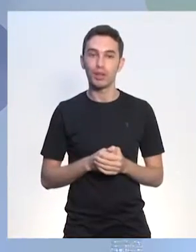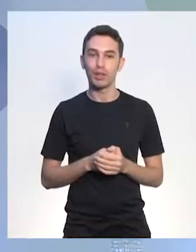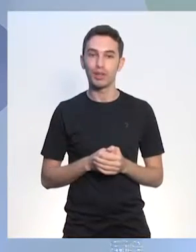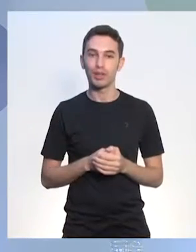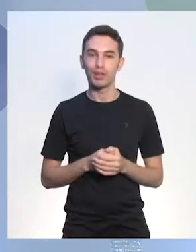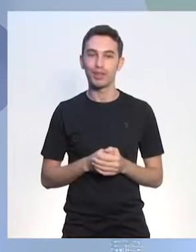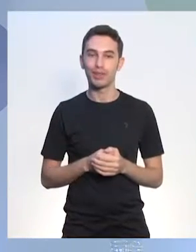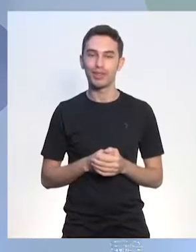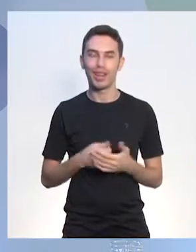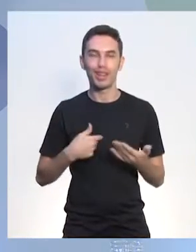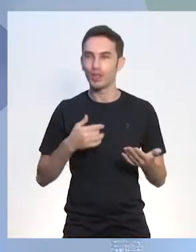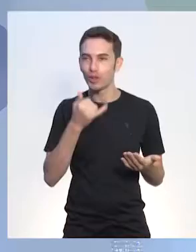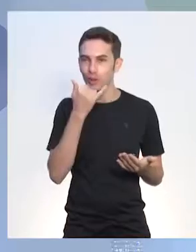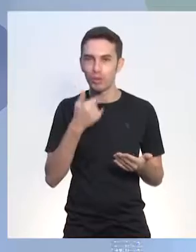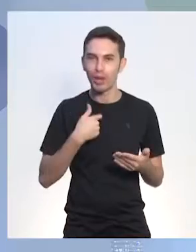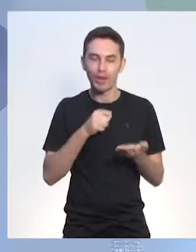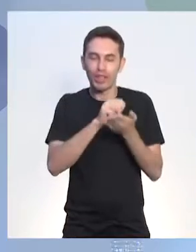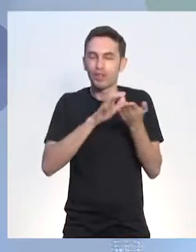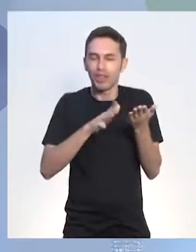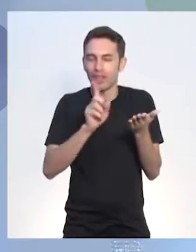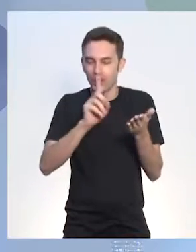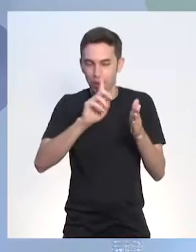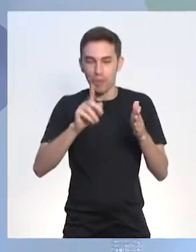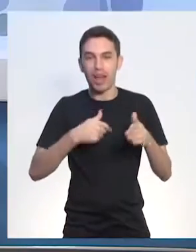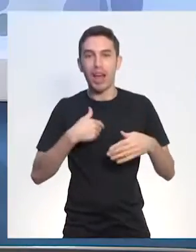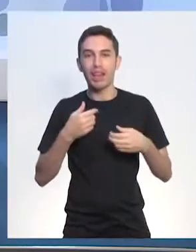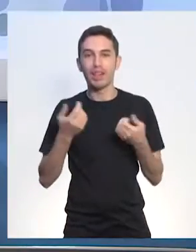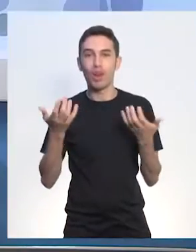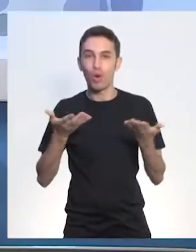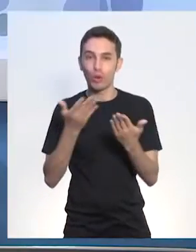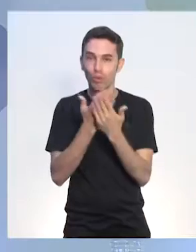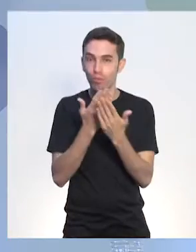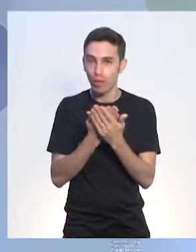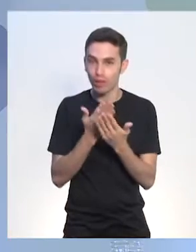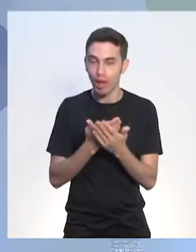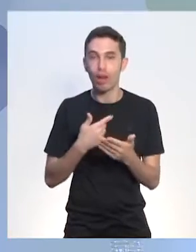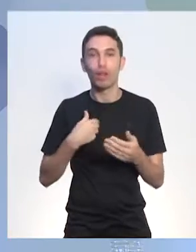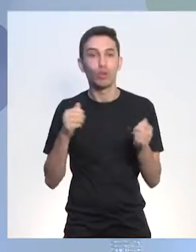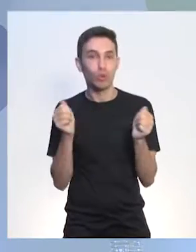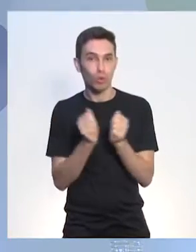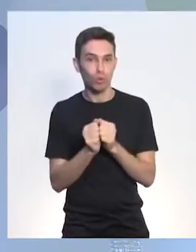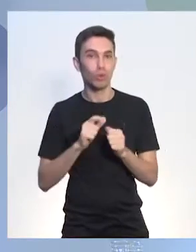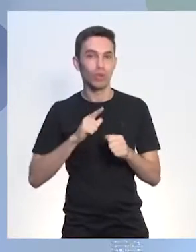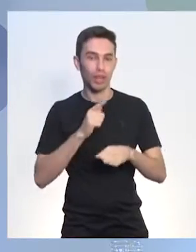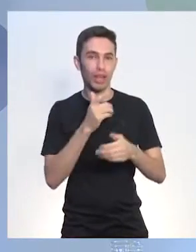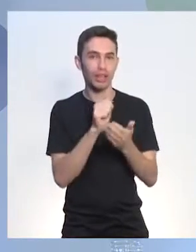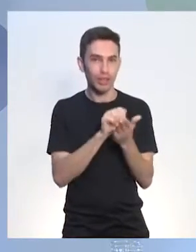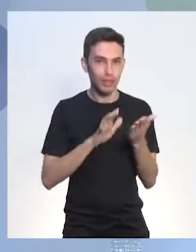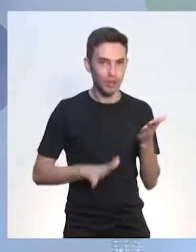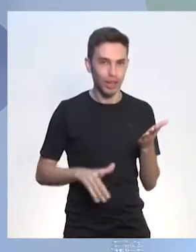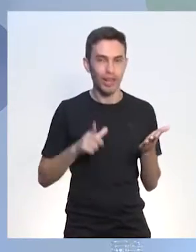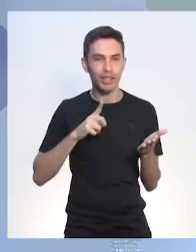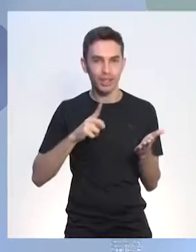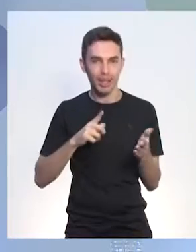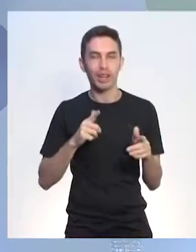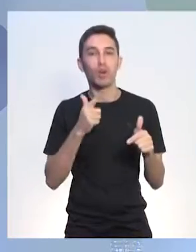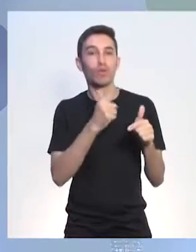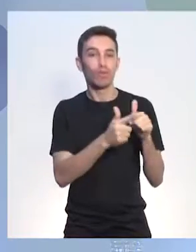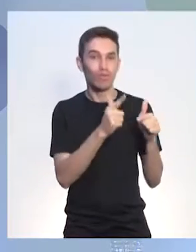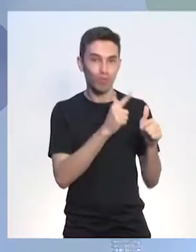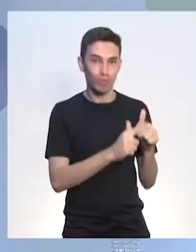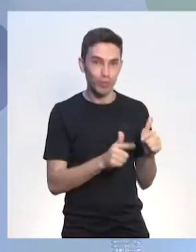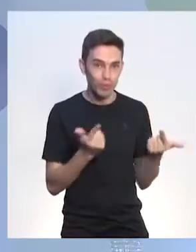quando a gente volta, a gente fica meio bobo assim, tá, gente? Será uma aula com atividades, ou seja, com